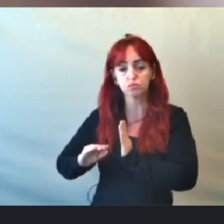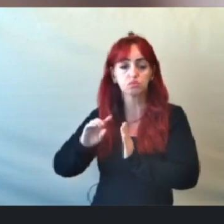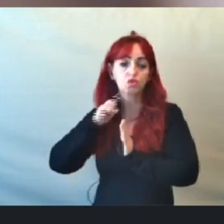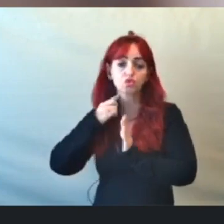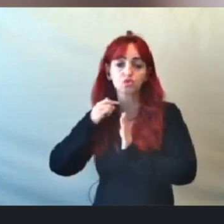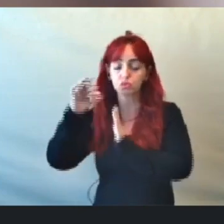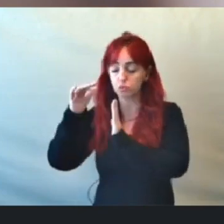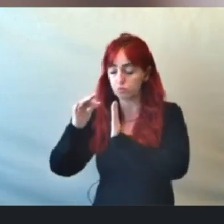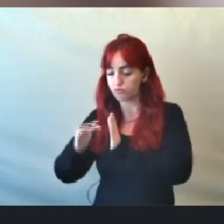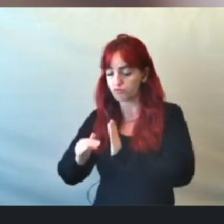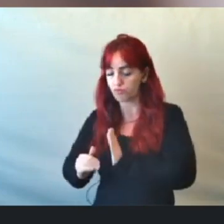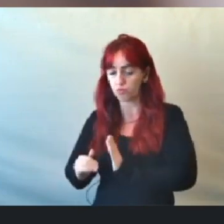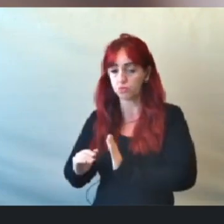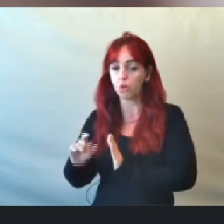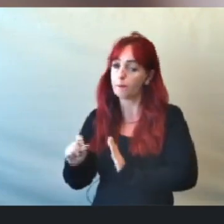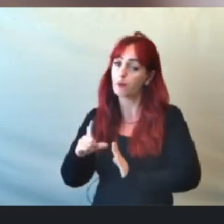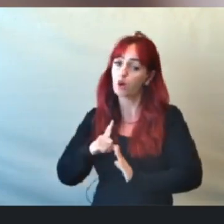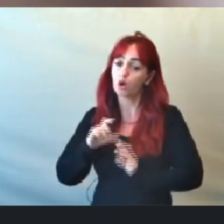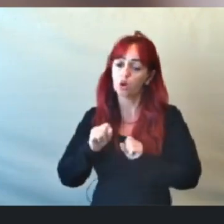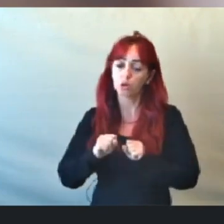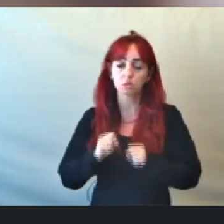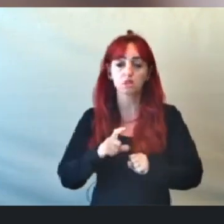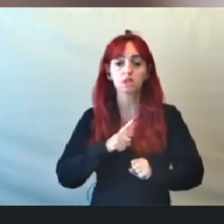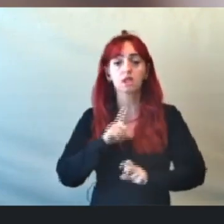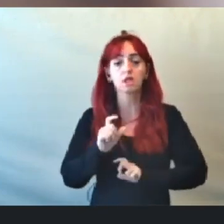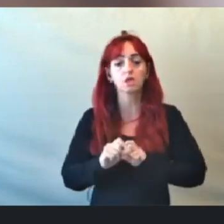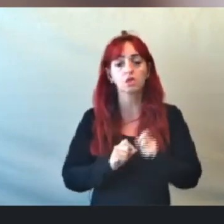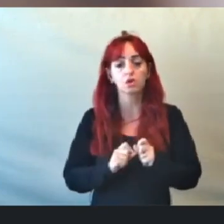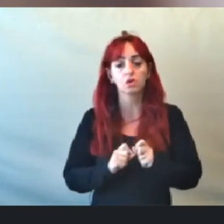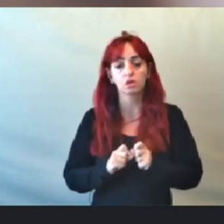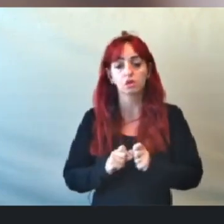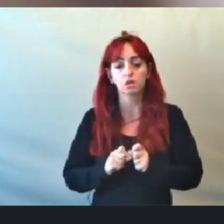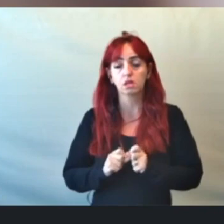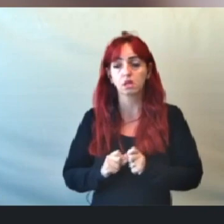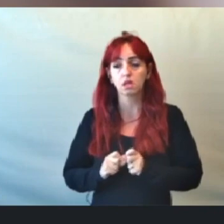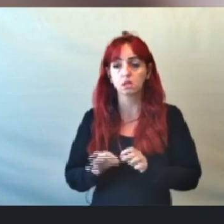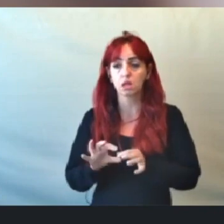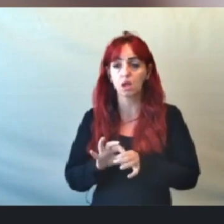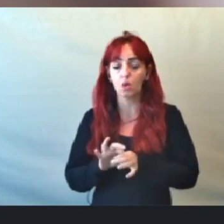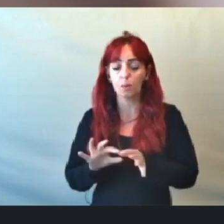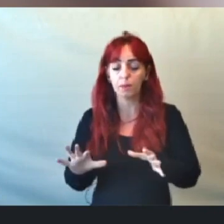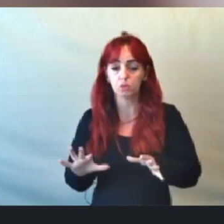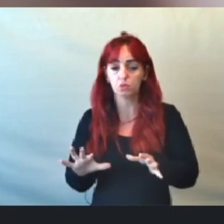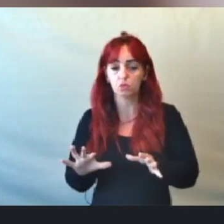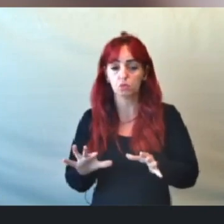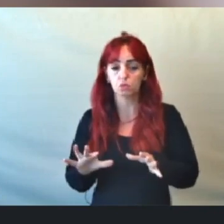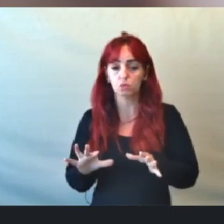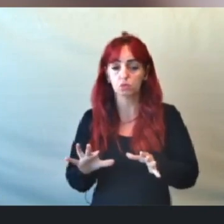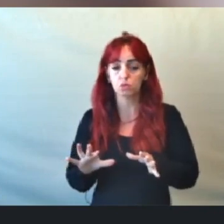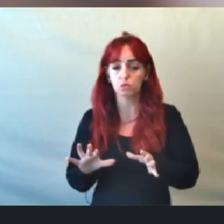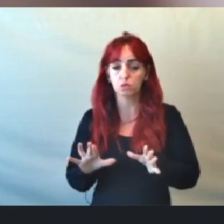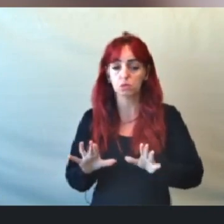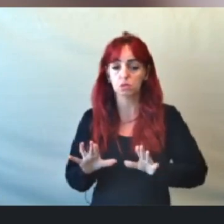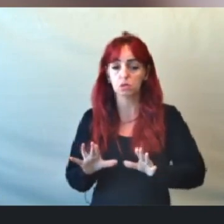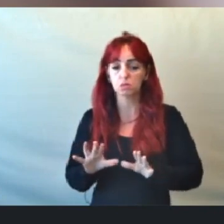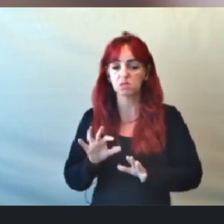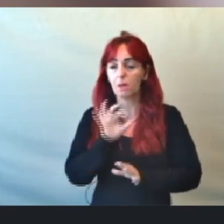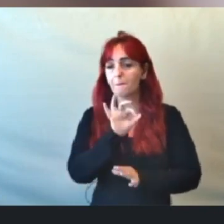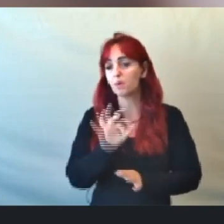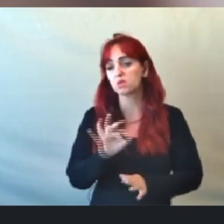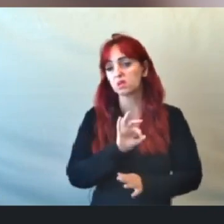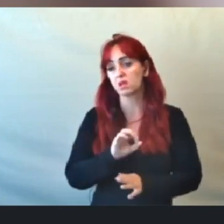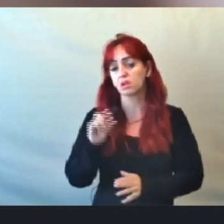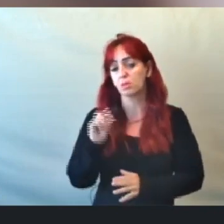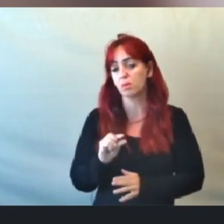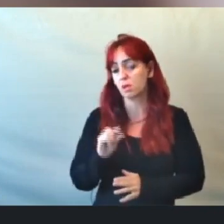certos casos, uma ruptura dessa ligação, mas é muito raro, é uma porcentagem muito pequena, mas é uma reação realmente